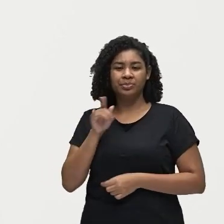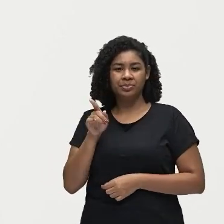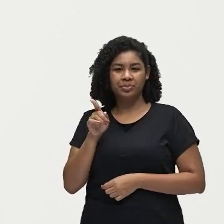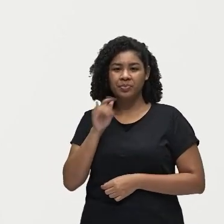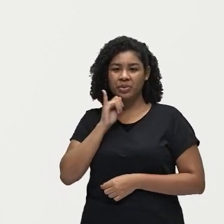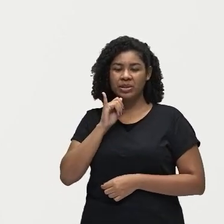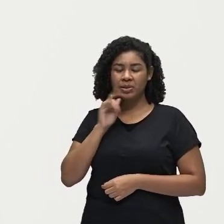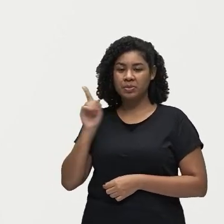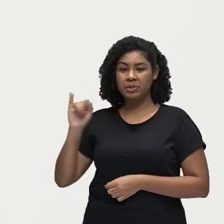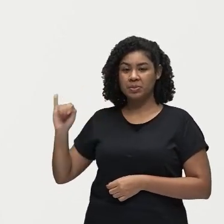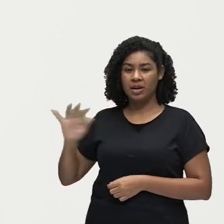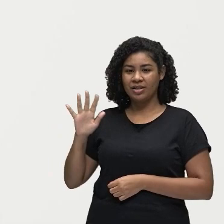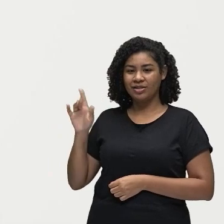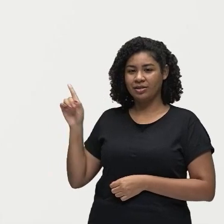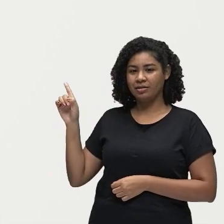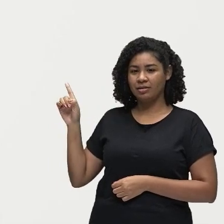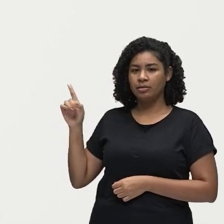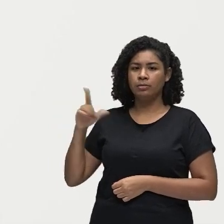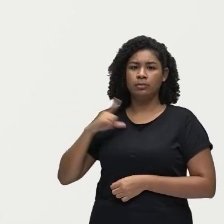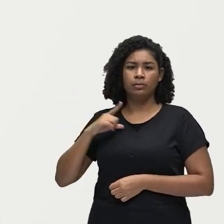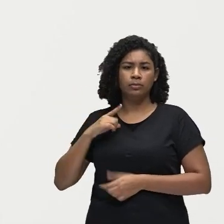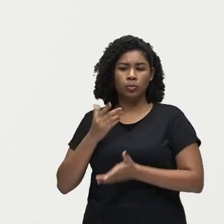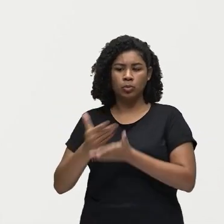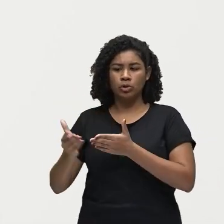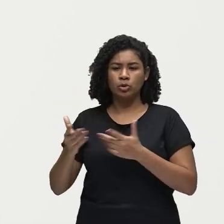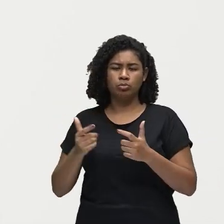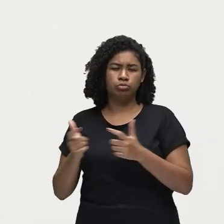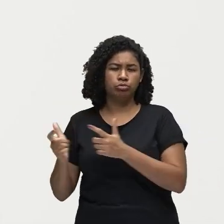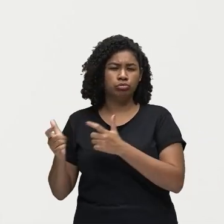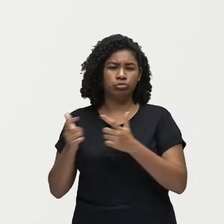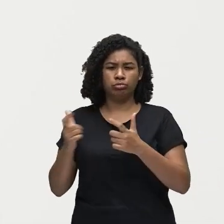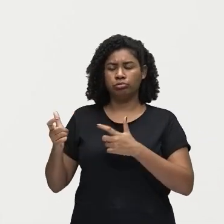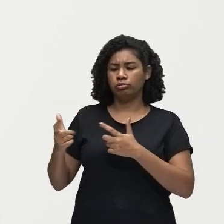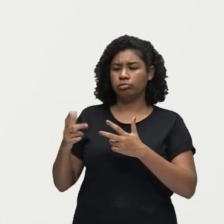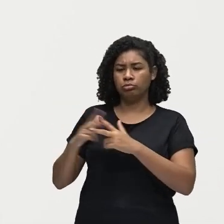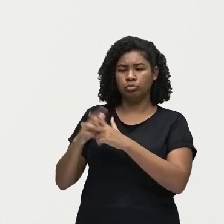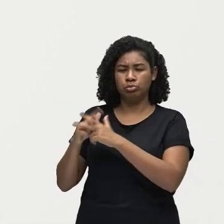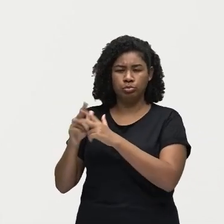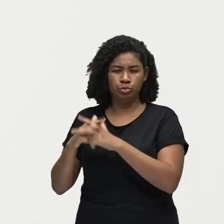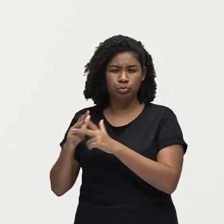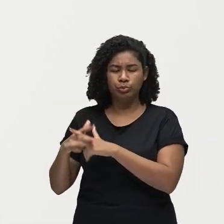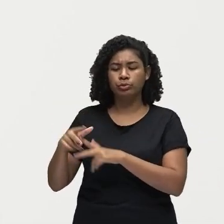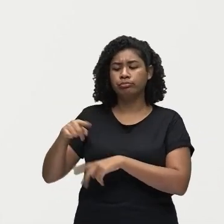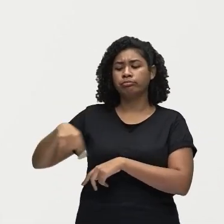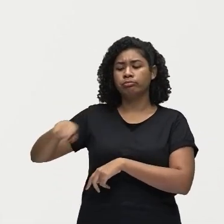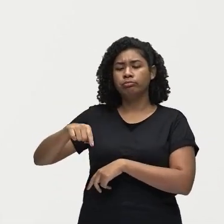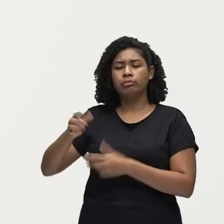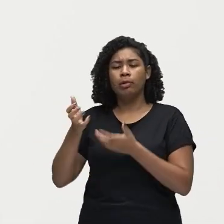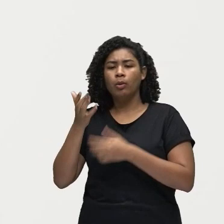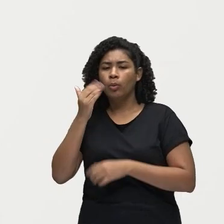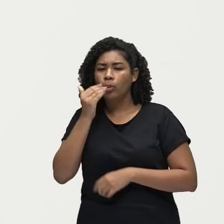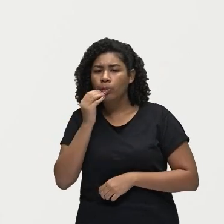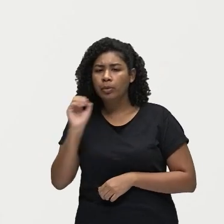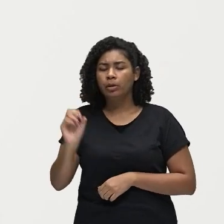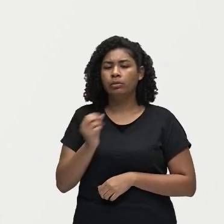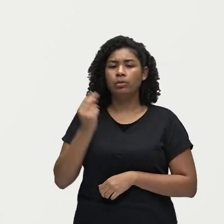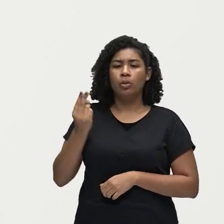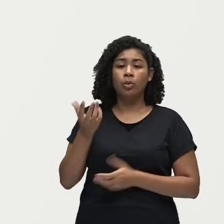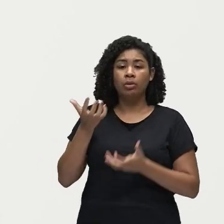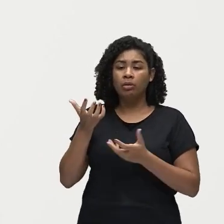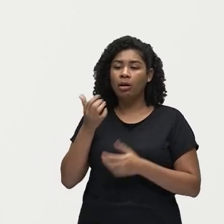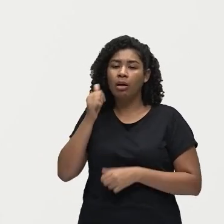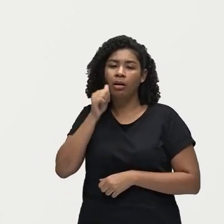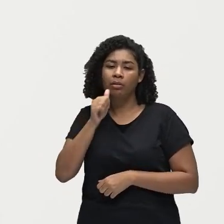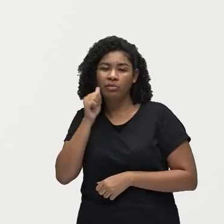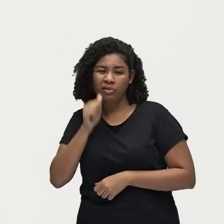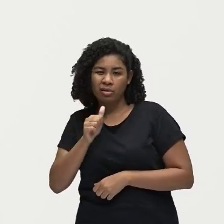aí estão se degladiando, ou por comida, ou por alimentação, ou pela fêmea, mas